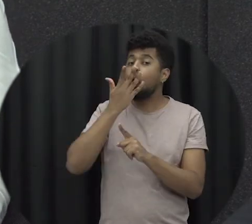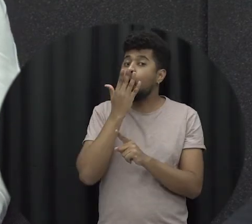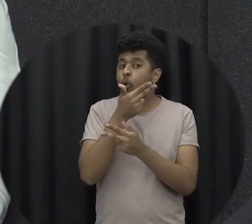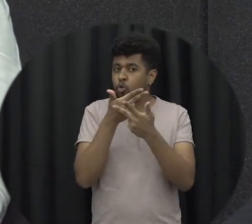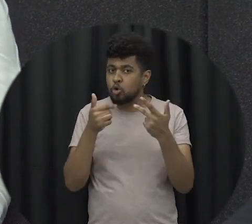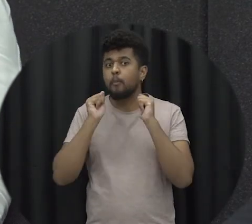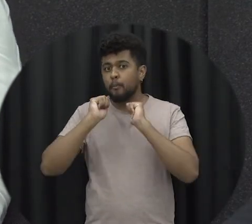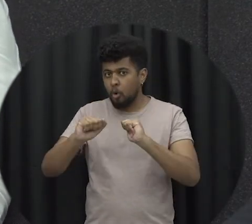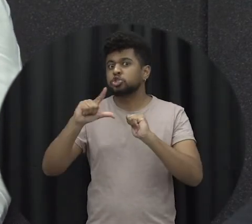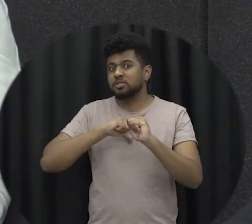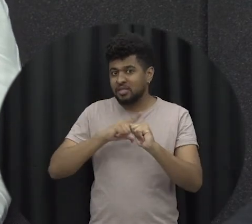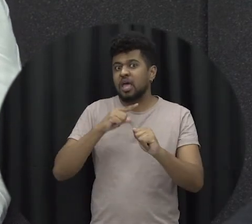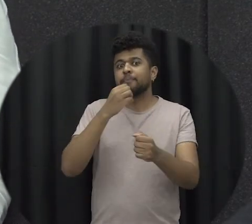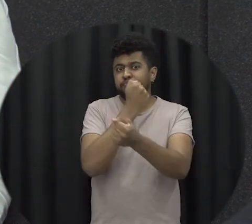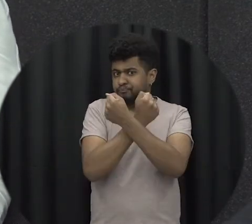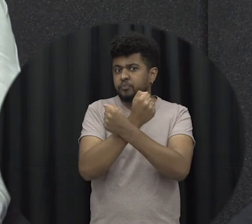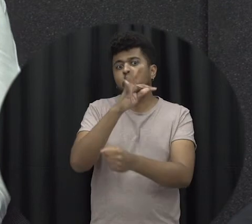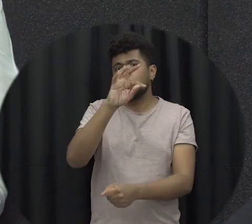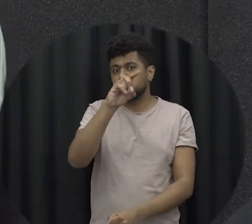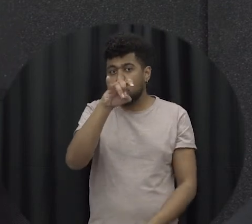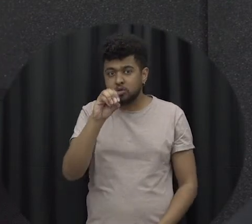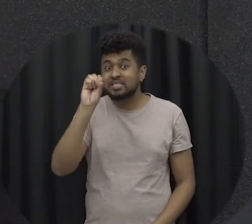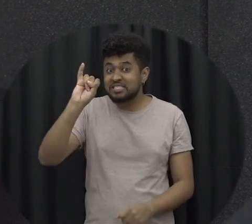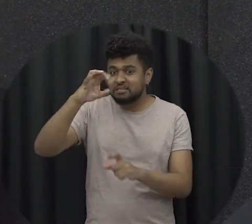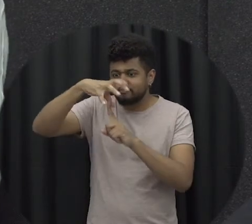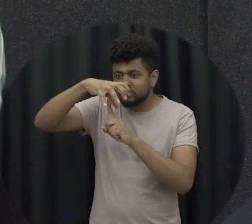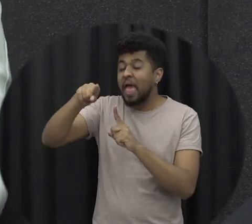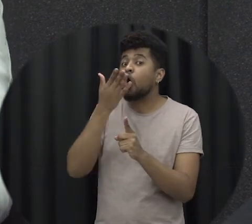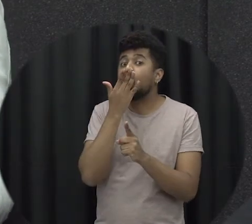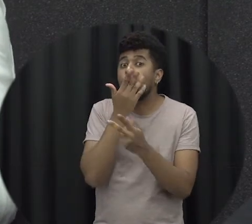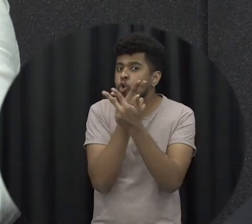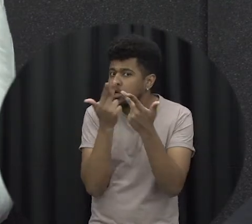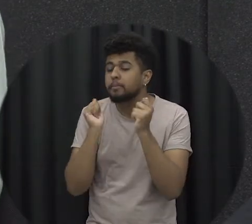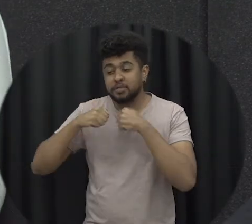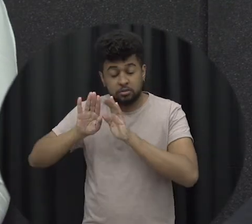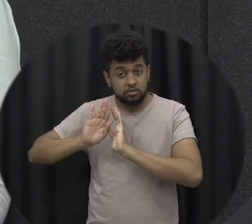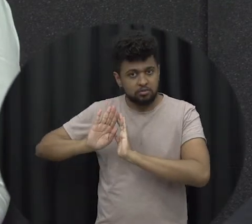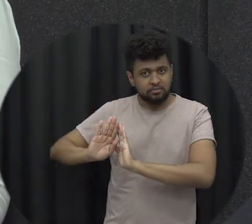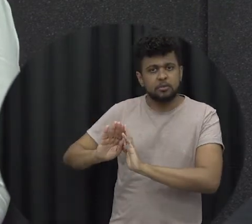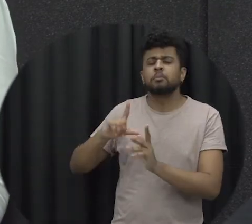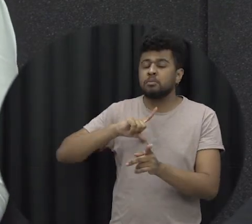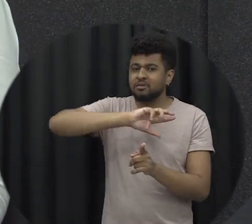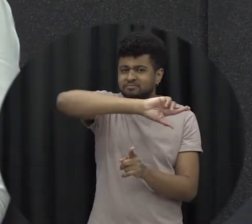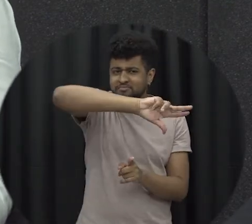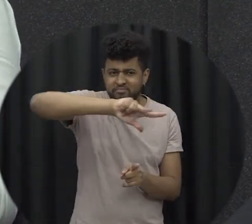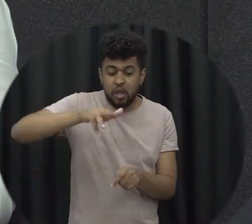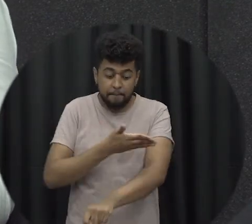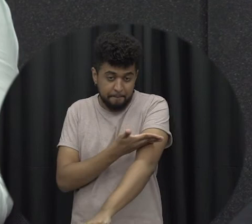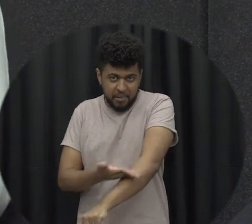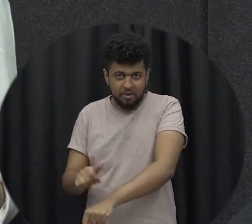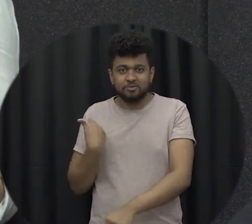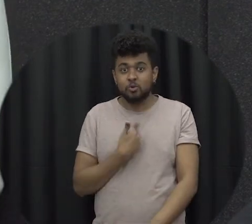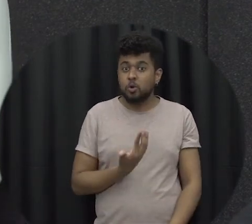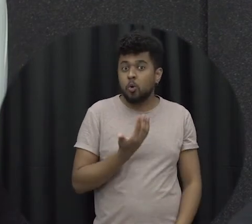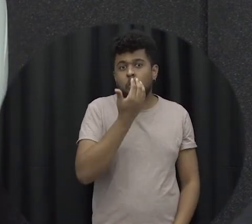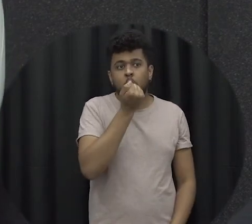coloridos podem produzir compostos tóxicos. Então, se é colorido, tenta manter mais distância ainda. Mas tem vários brancos que